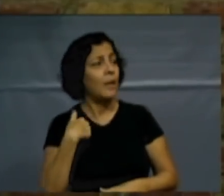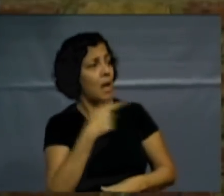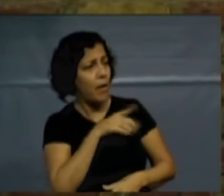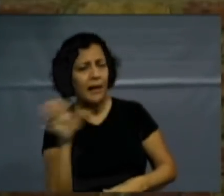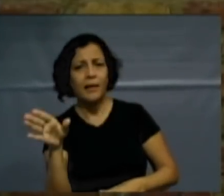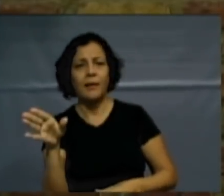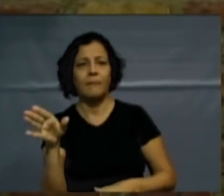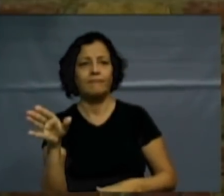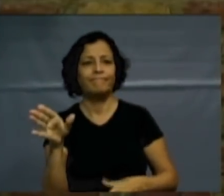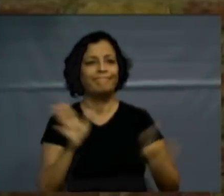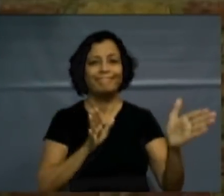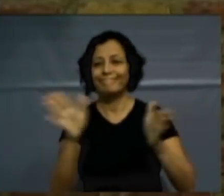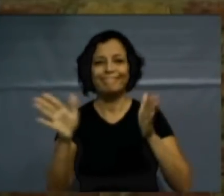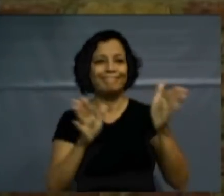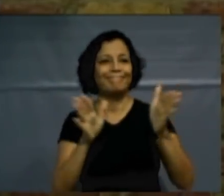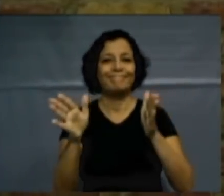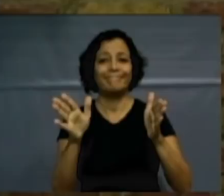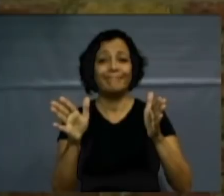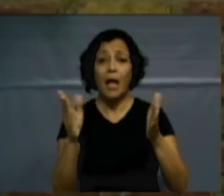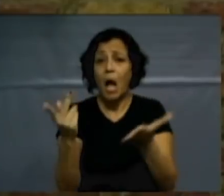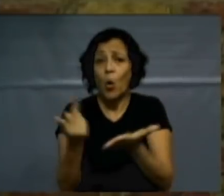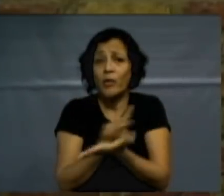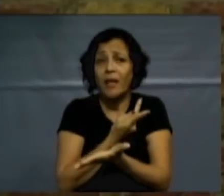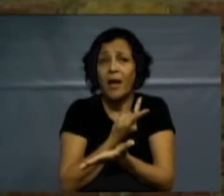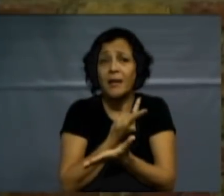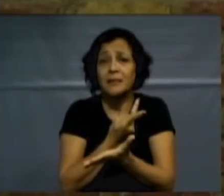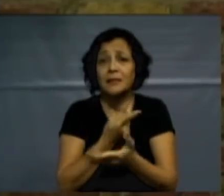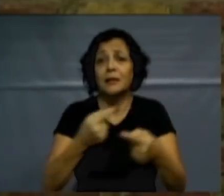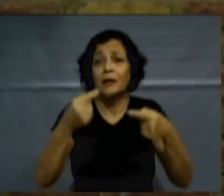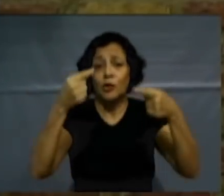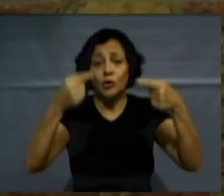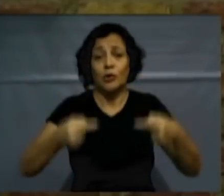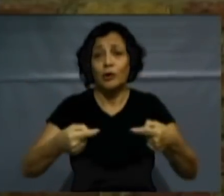Isso acontece ainda hoje. Isso acontece ainda hoje.